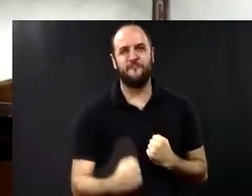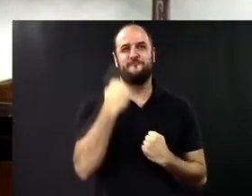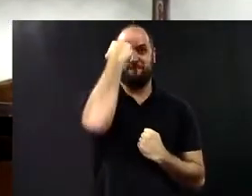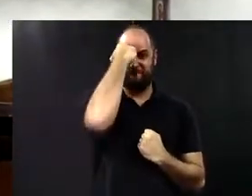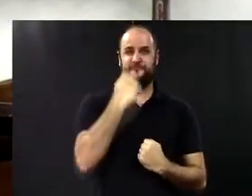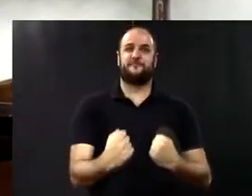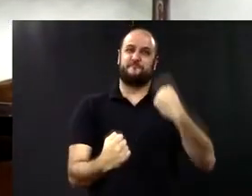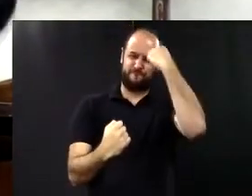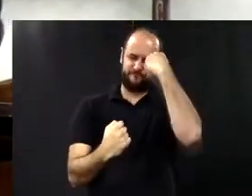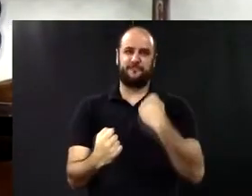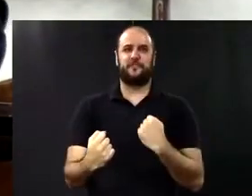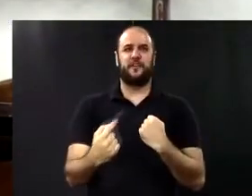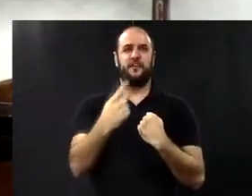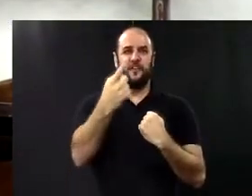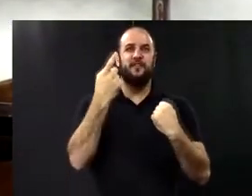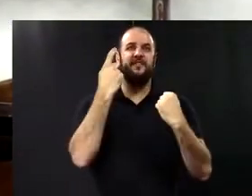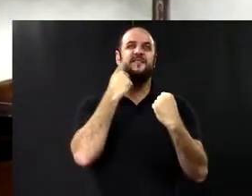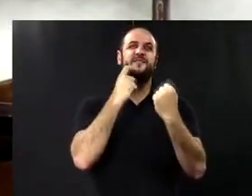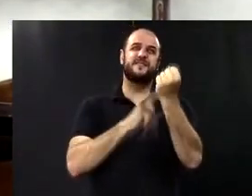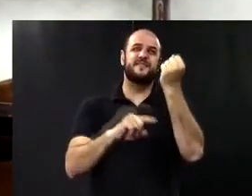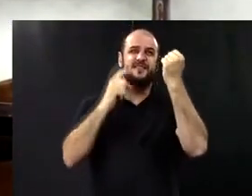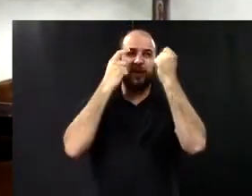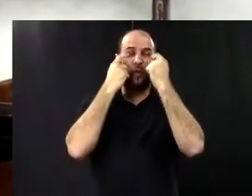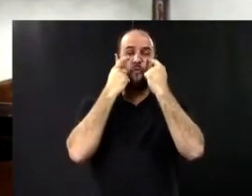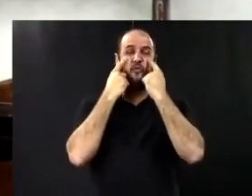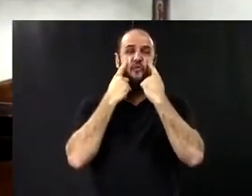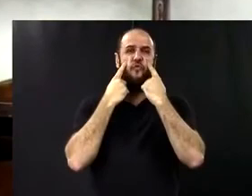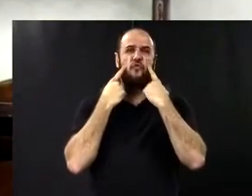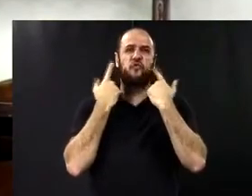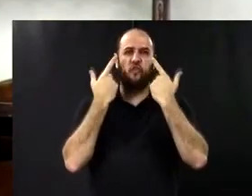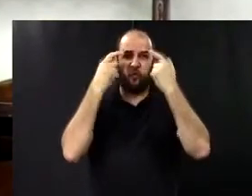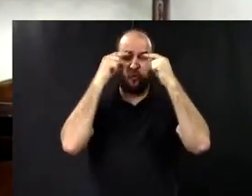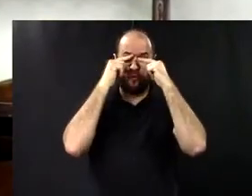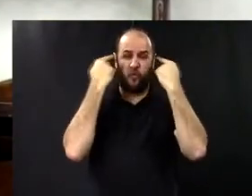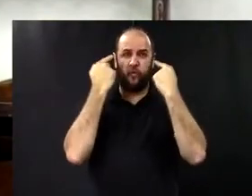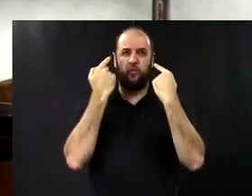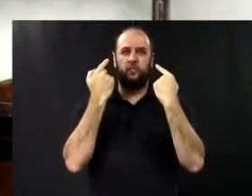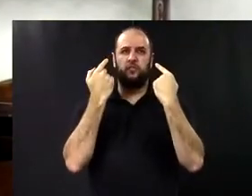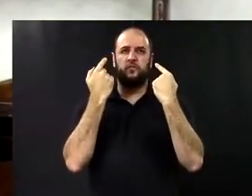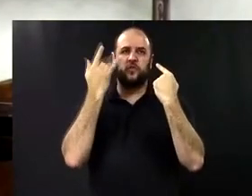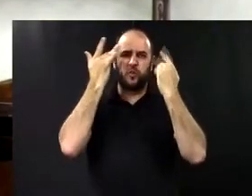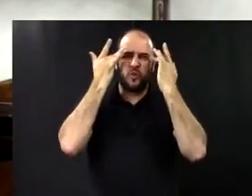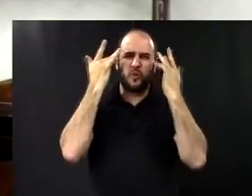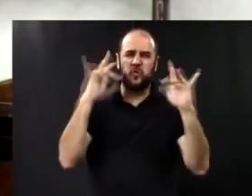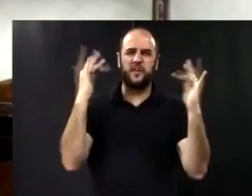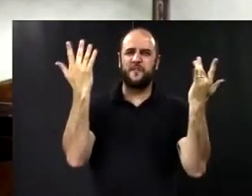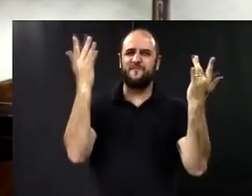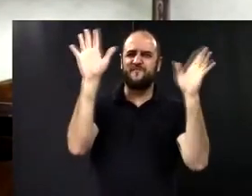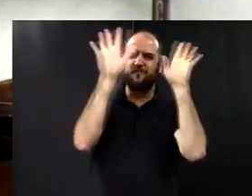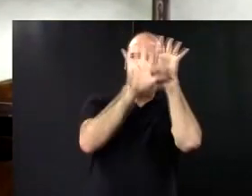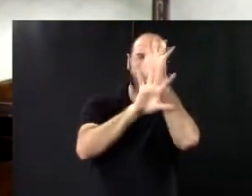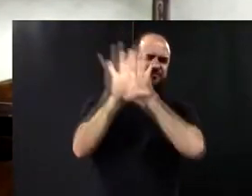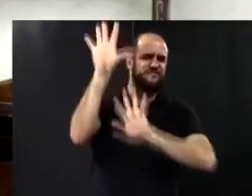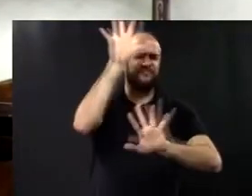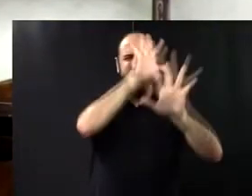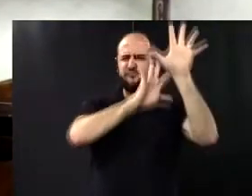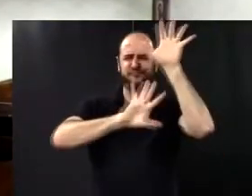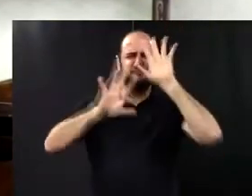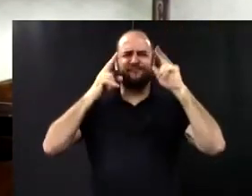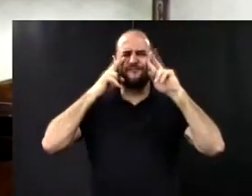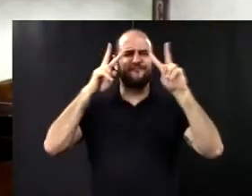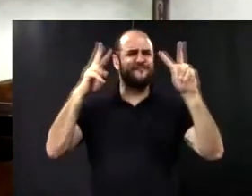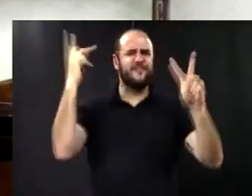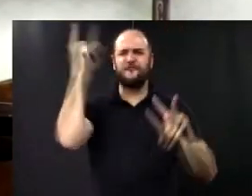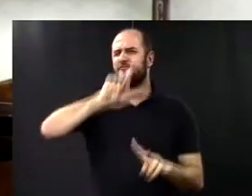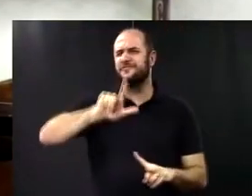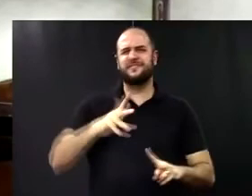esquerda. Isso vai ferir os seus olhos. Você vai, talvez, nem enxergar o que precisa ser